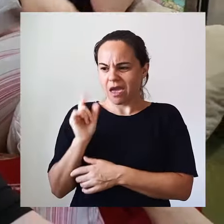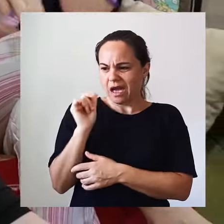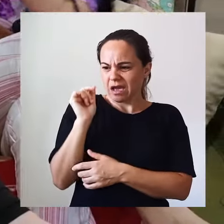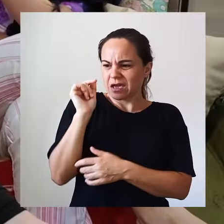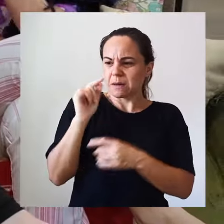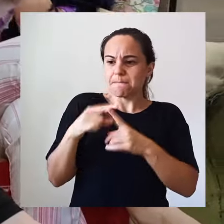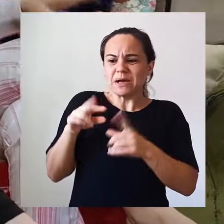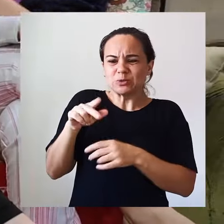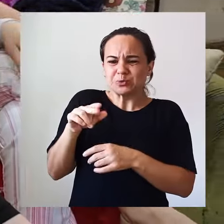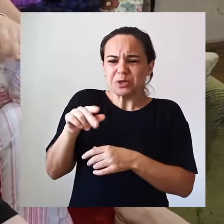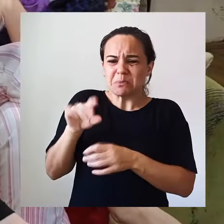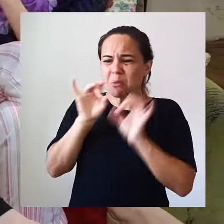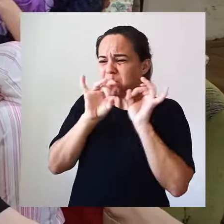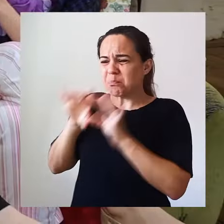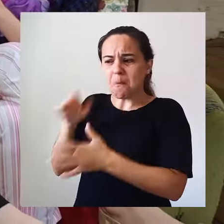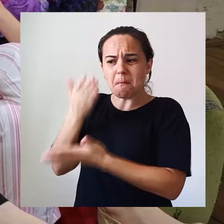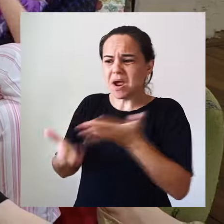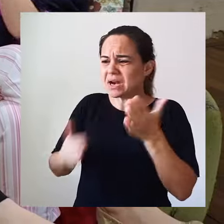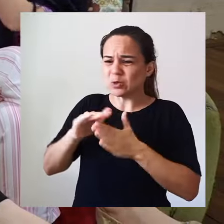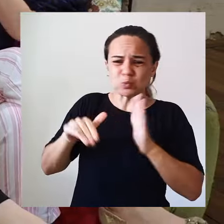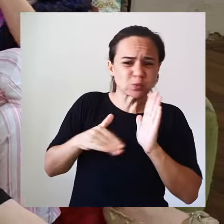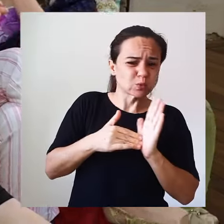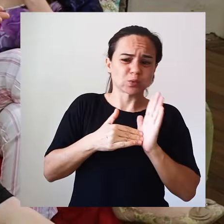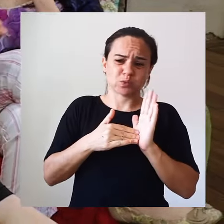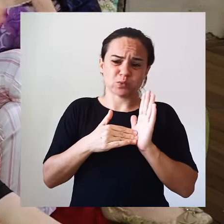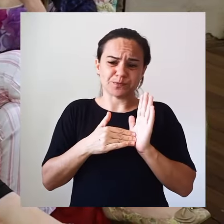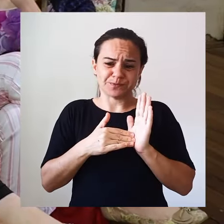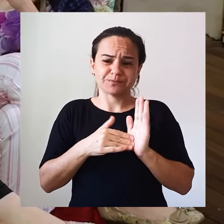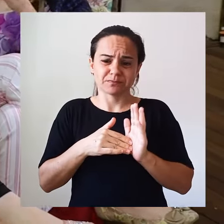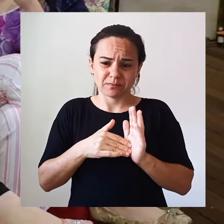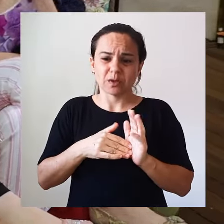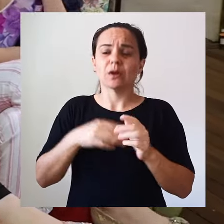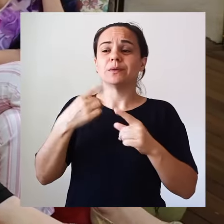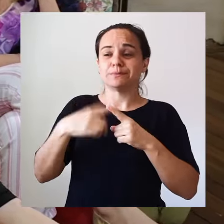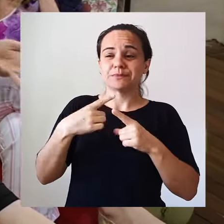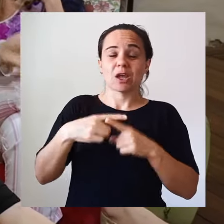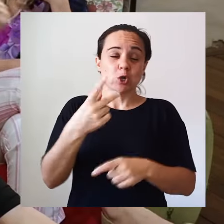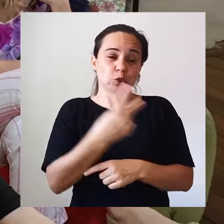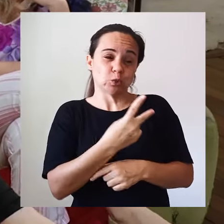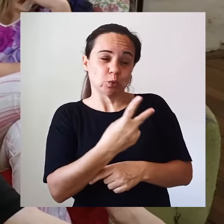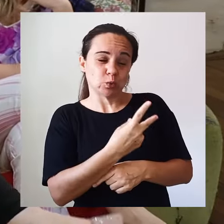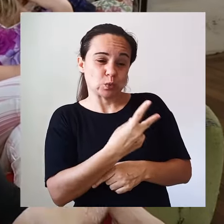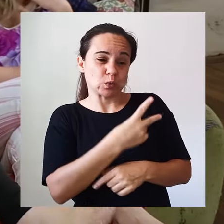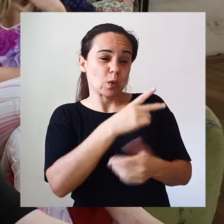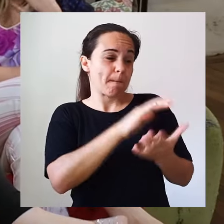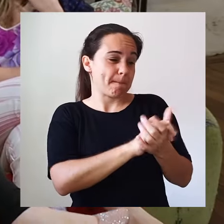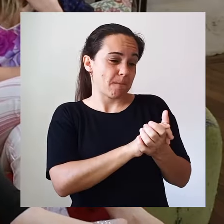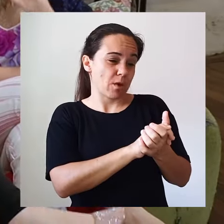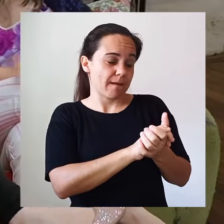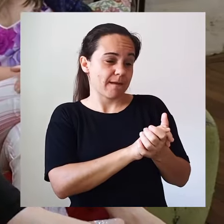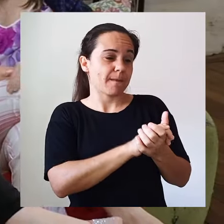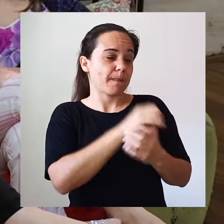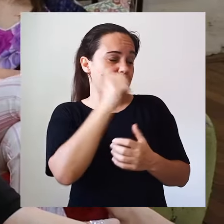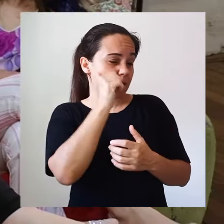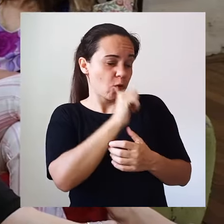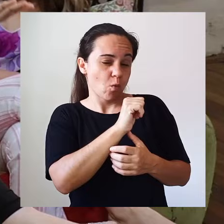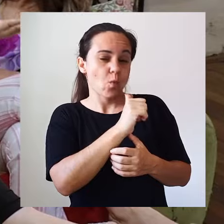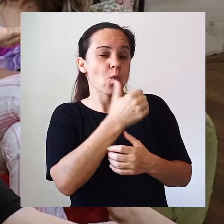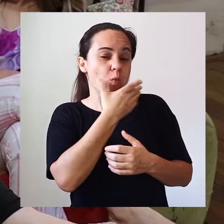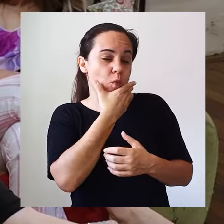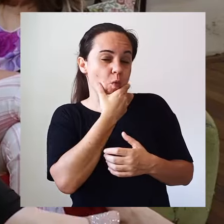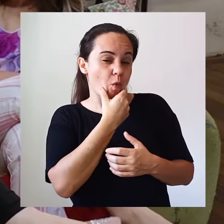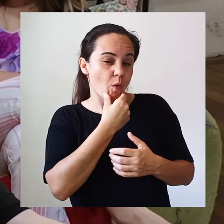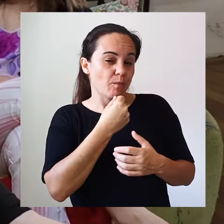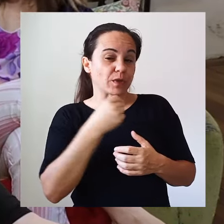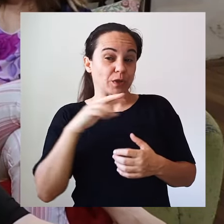fora. Parece de verdade a novela. Em extravagância com a mulher dele, isso, que era a Jovici. Sim. É? O